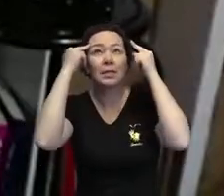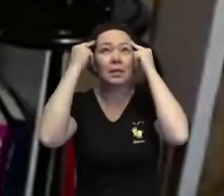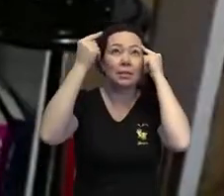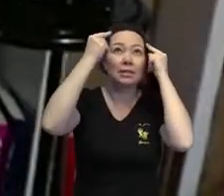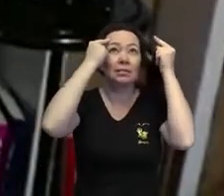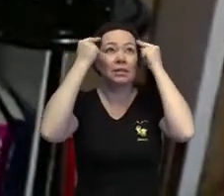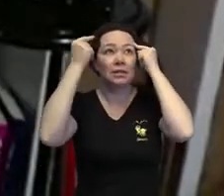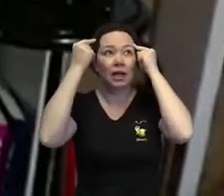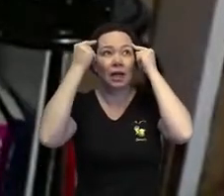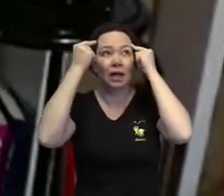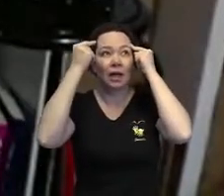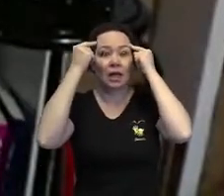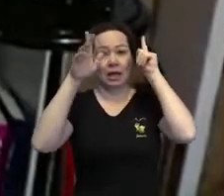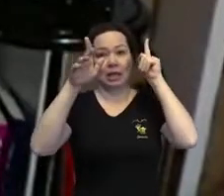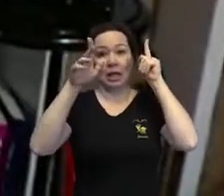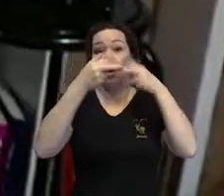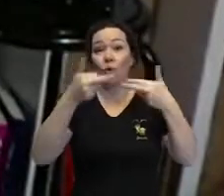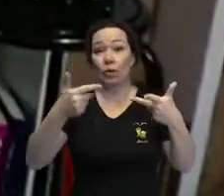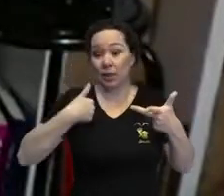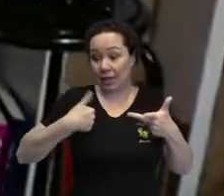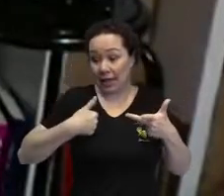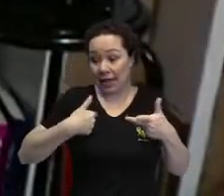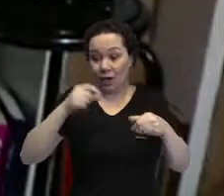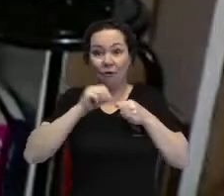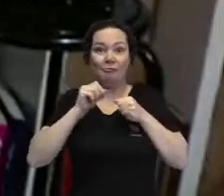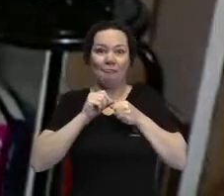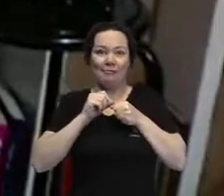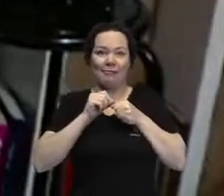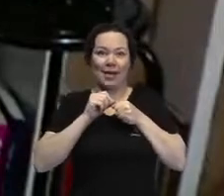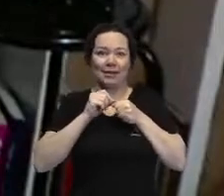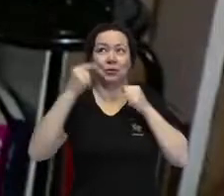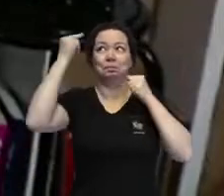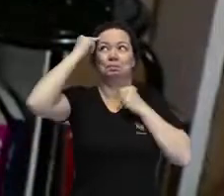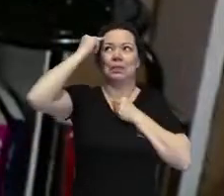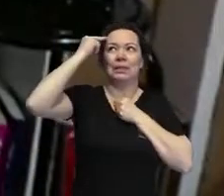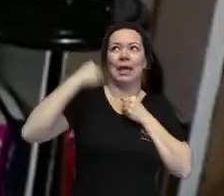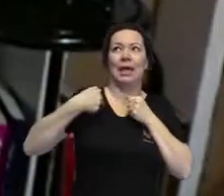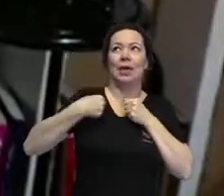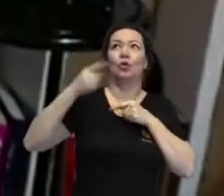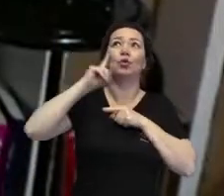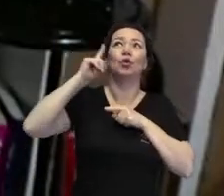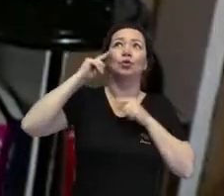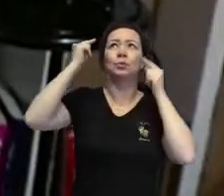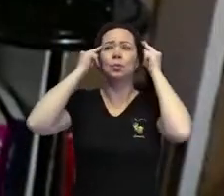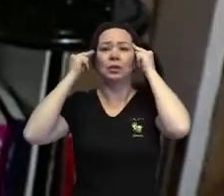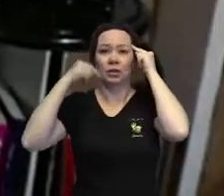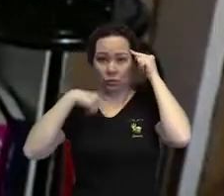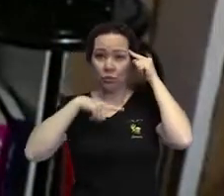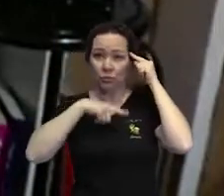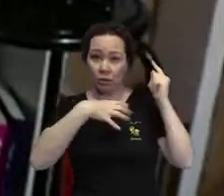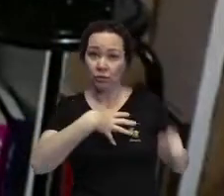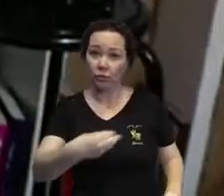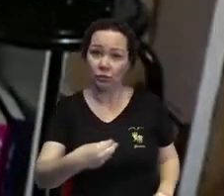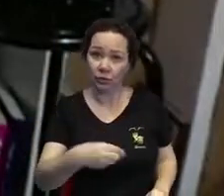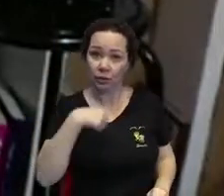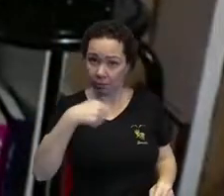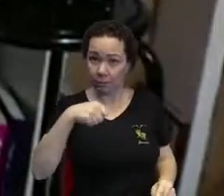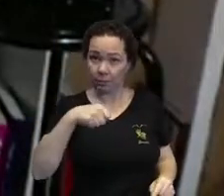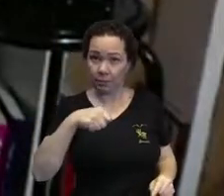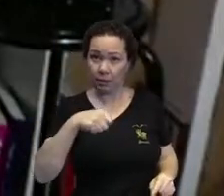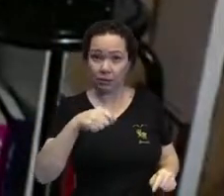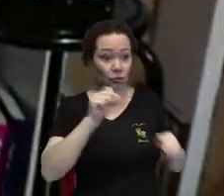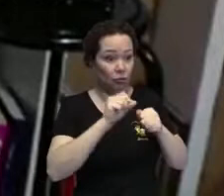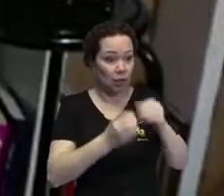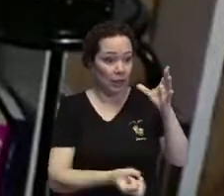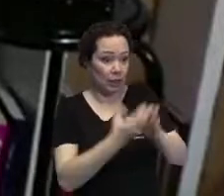acompanham, reflexões que me fazem pensar. Eu tenho filhos, eu preciso construir um mundo